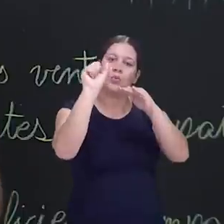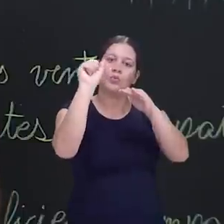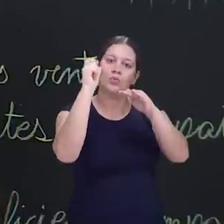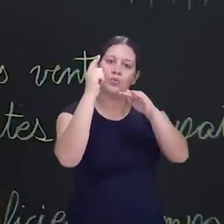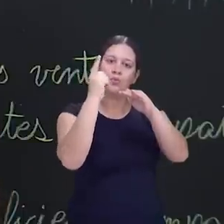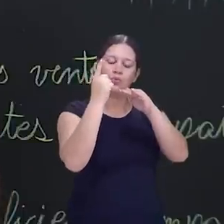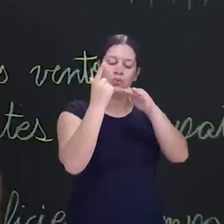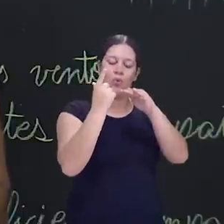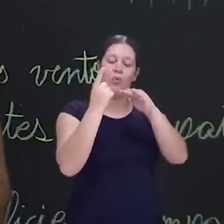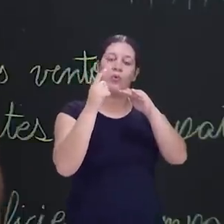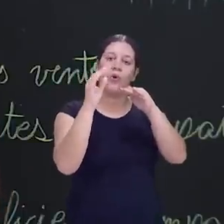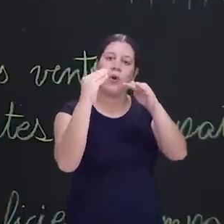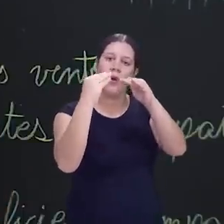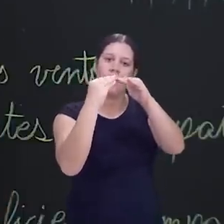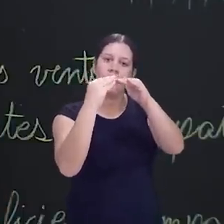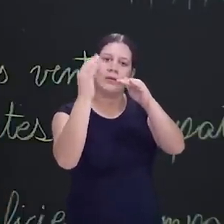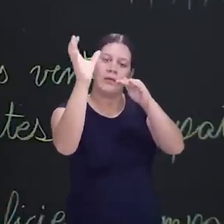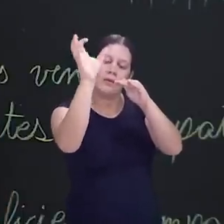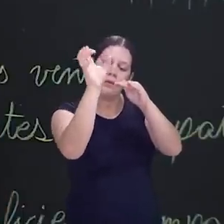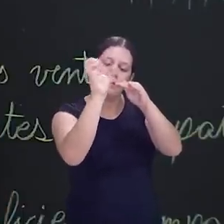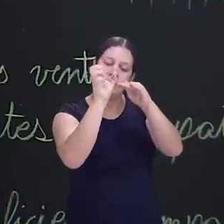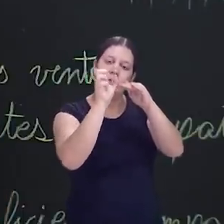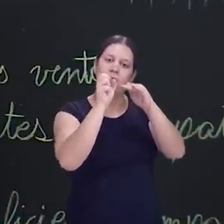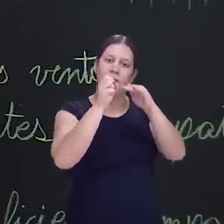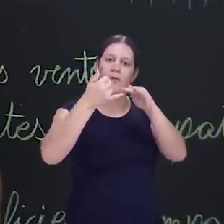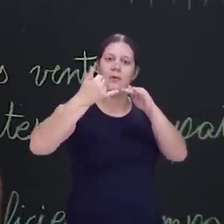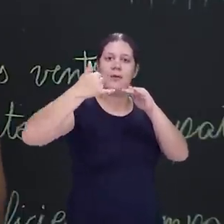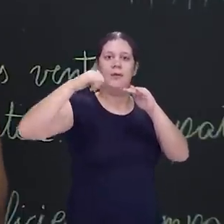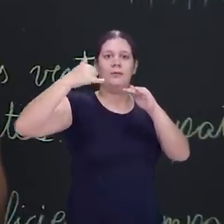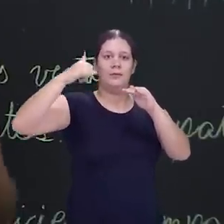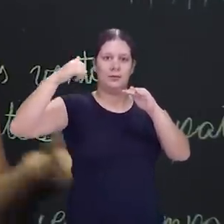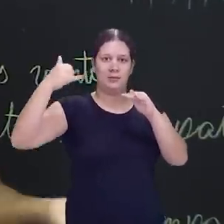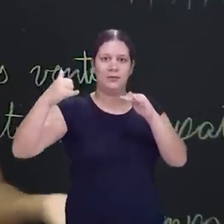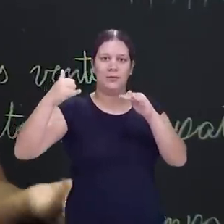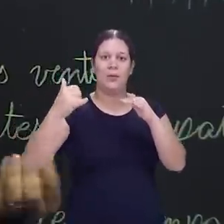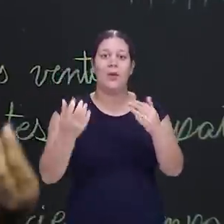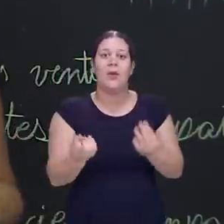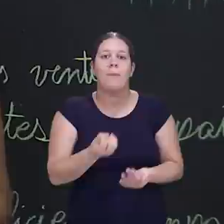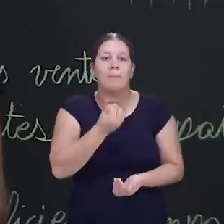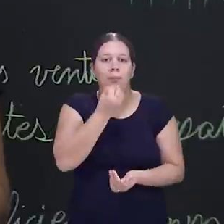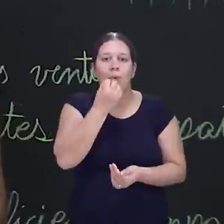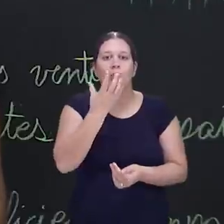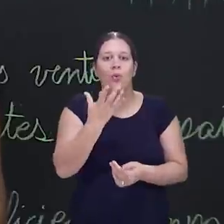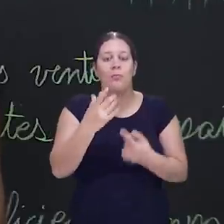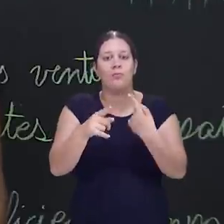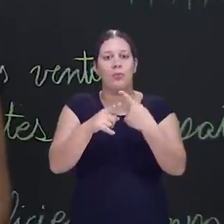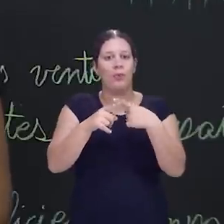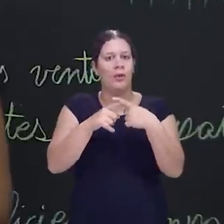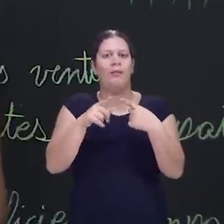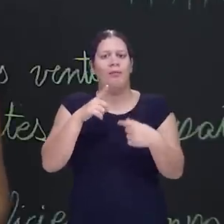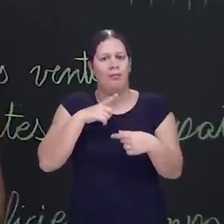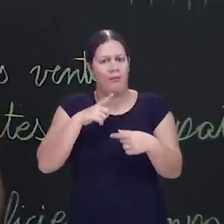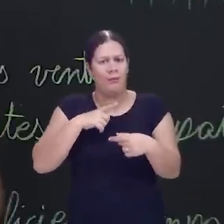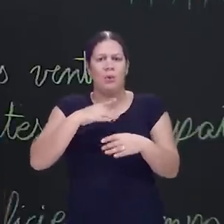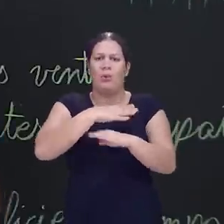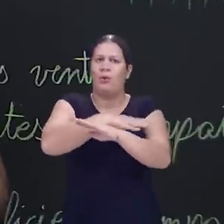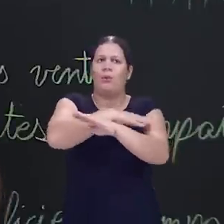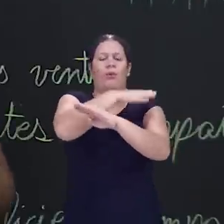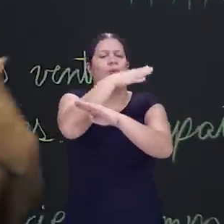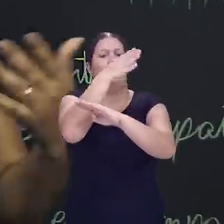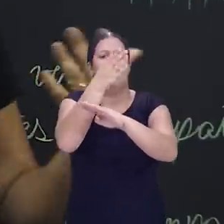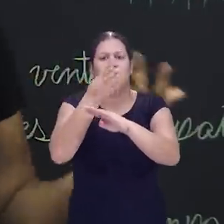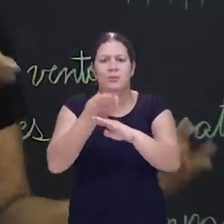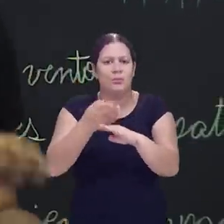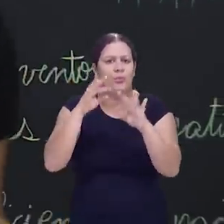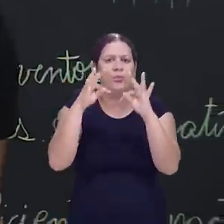a energia luminosa, e transformar isso em eletricidade. É uma boa, afinal temos muito sol ao longo de todo o ano,